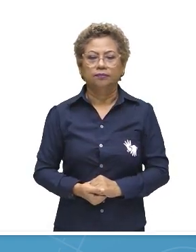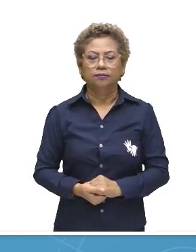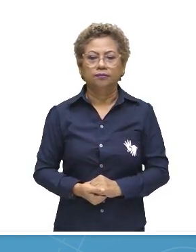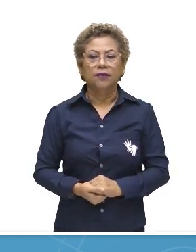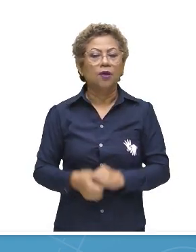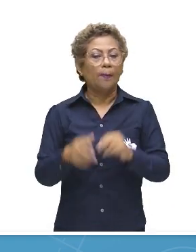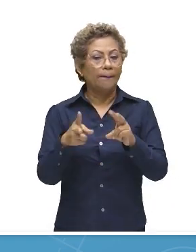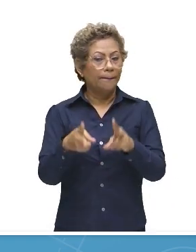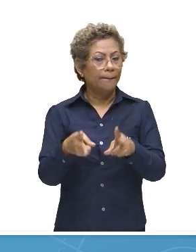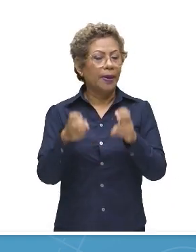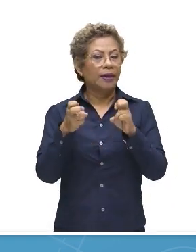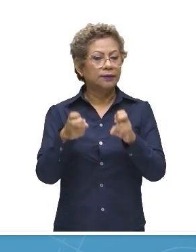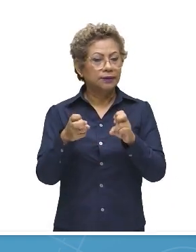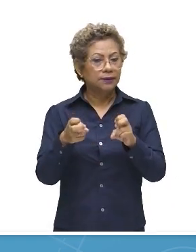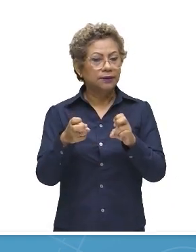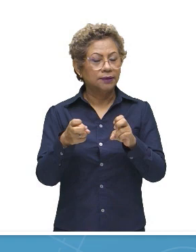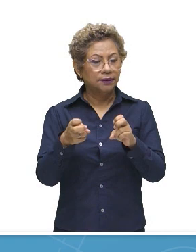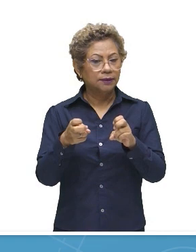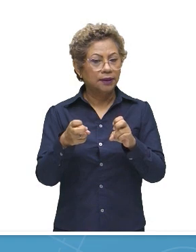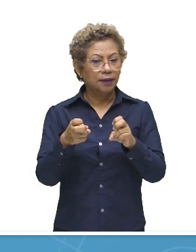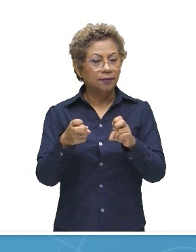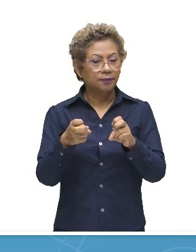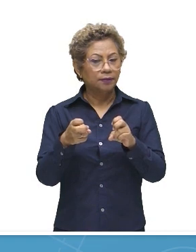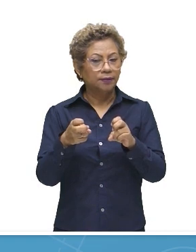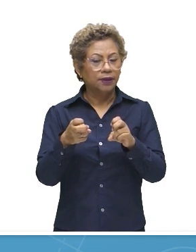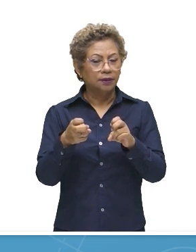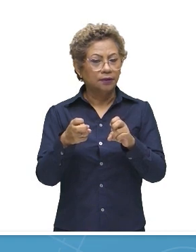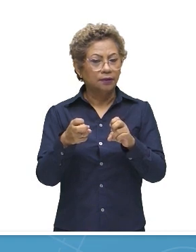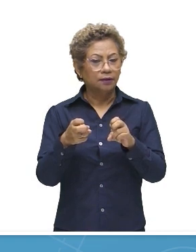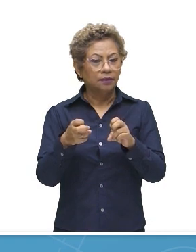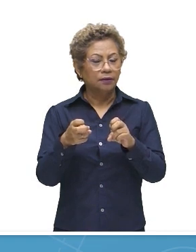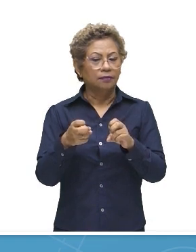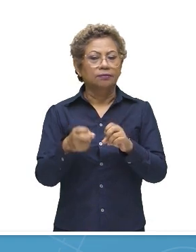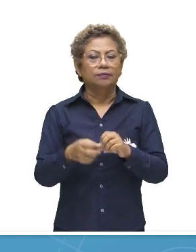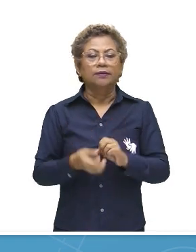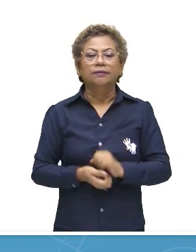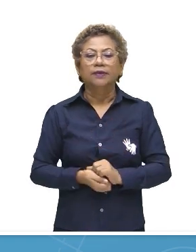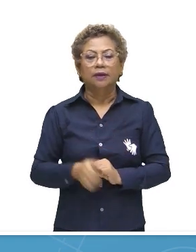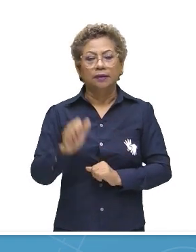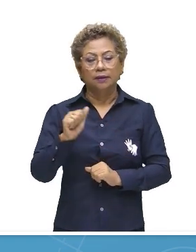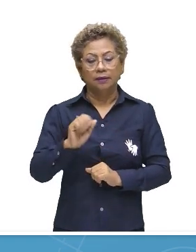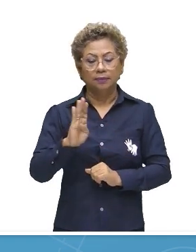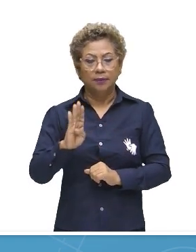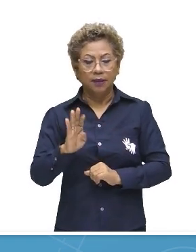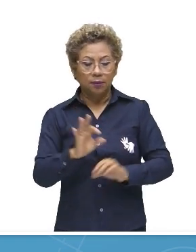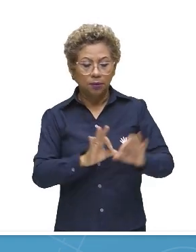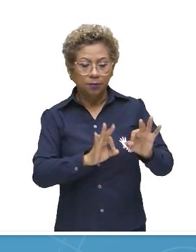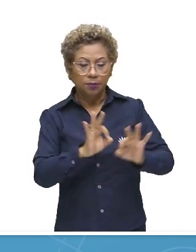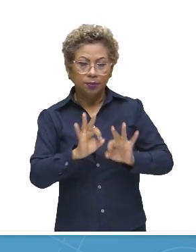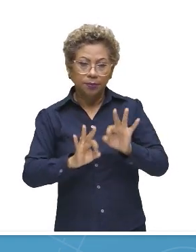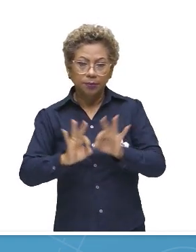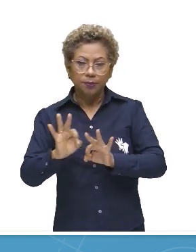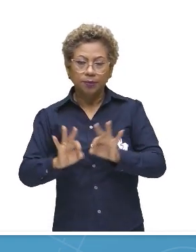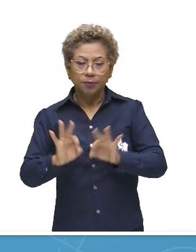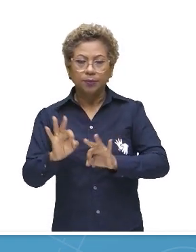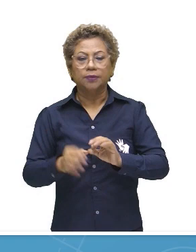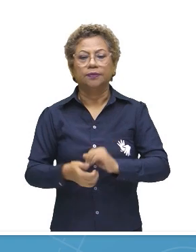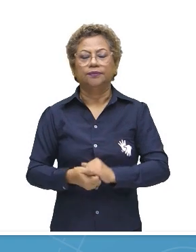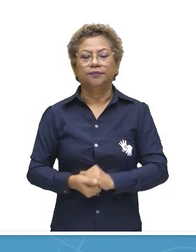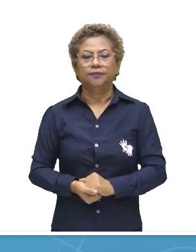que 1/4 é a mesma coisa, são frações equivalentes, né? 1/4 é